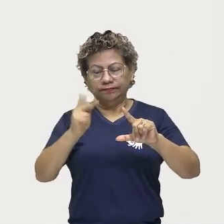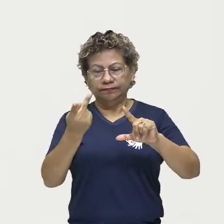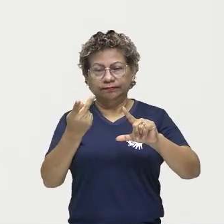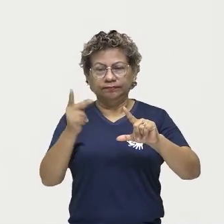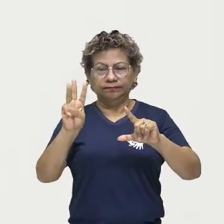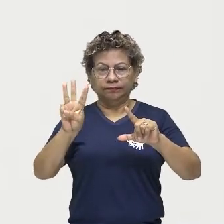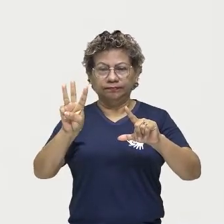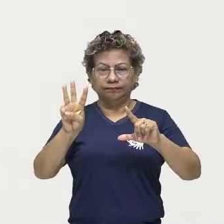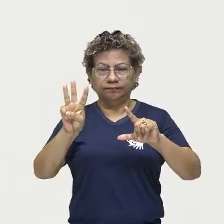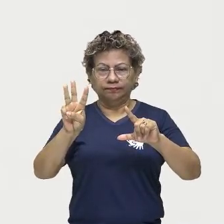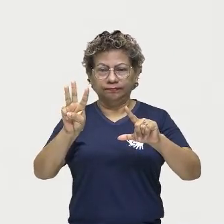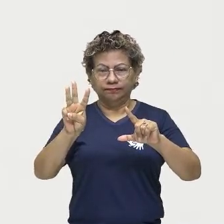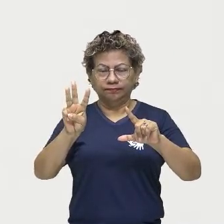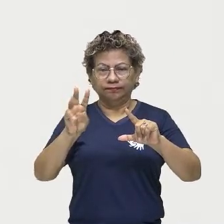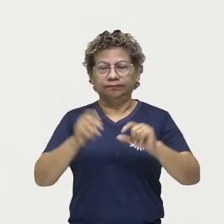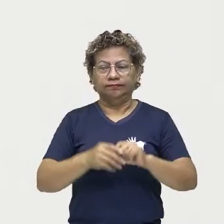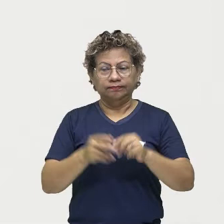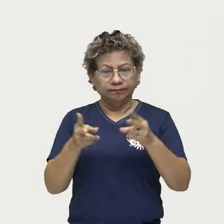lá em cima.